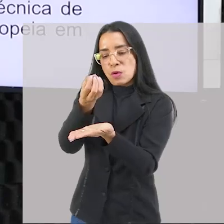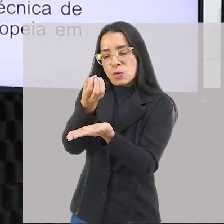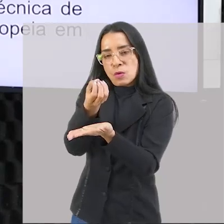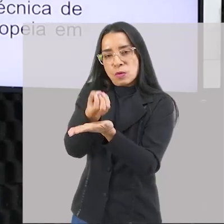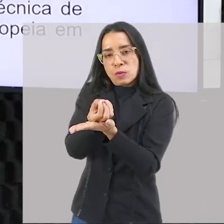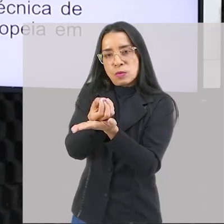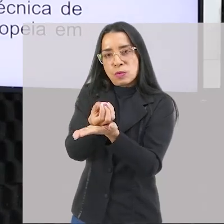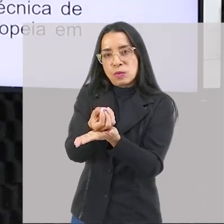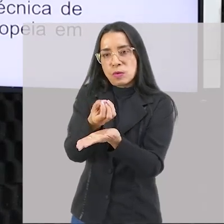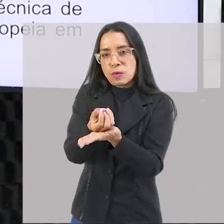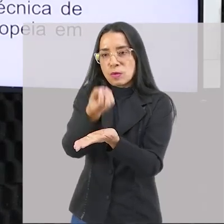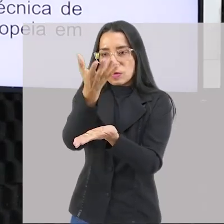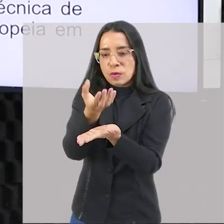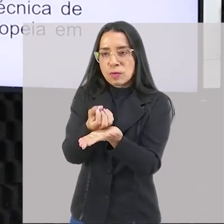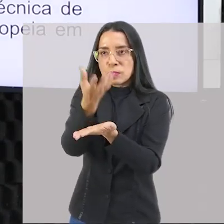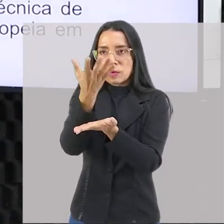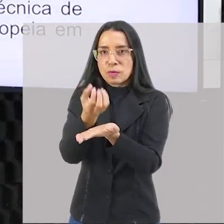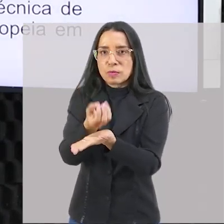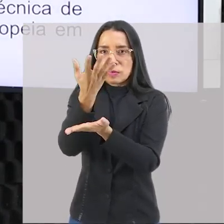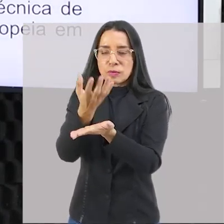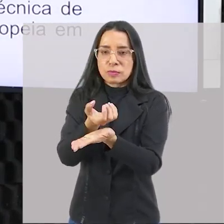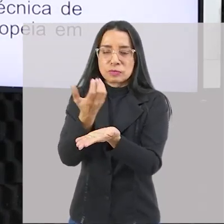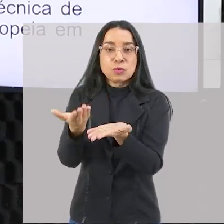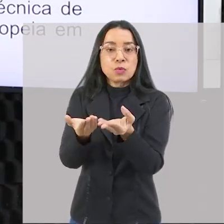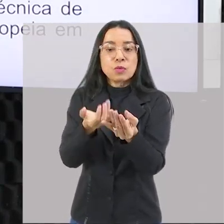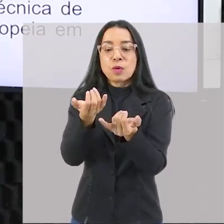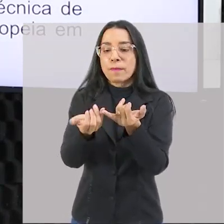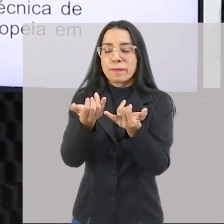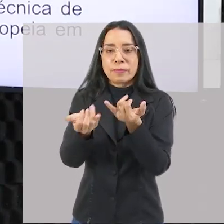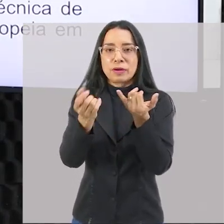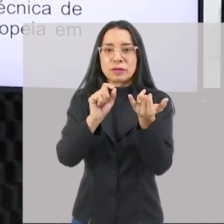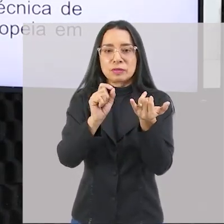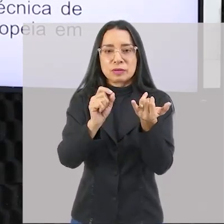bolsa com penas que se joga batendo como se fosse